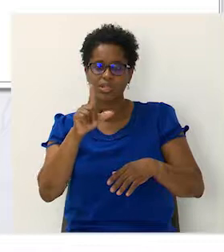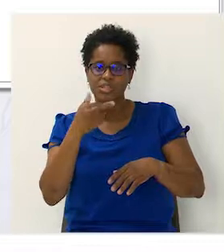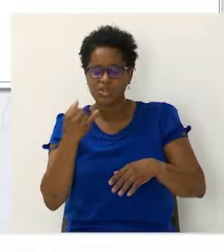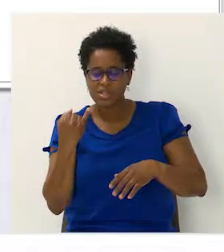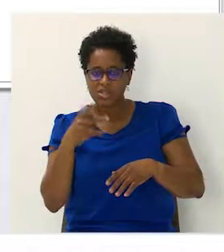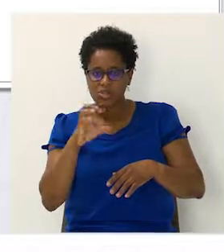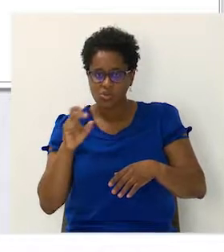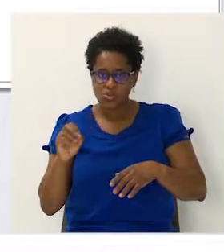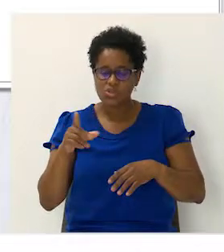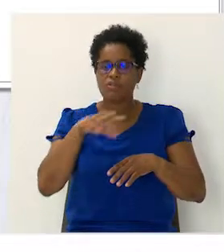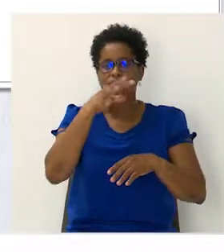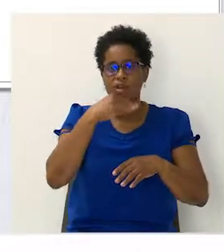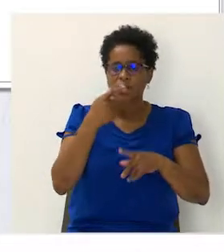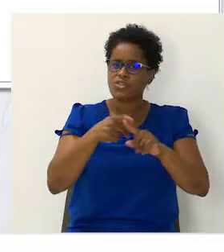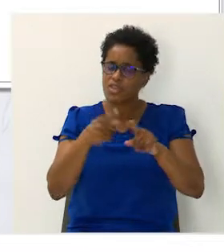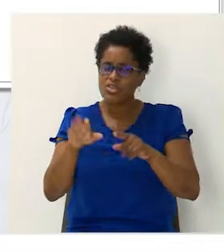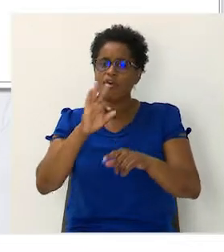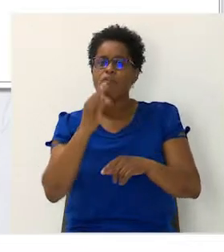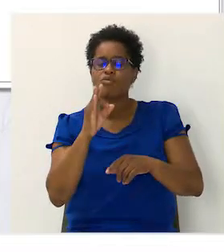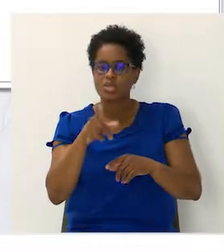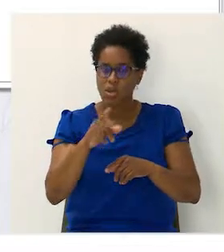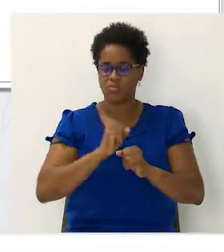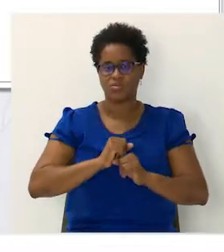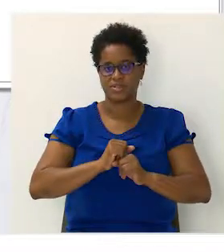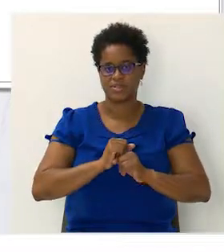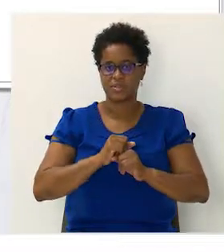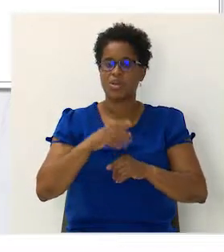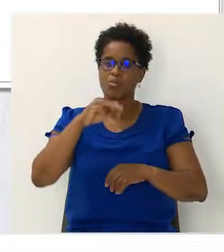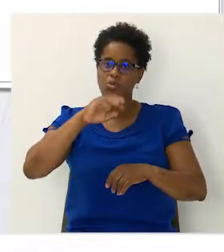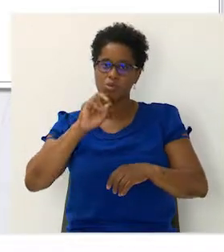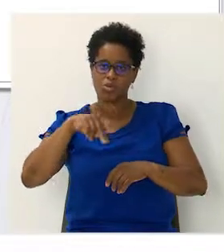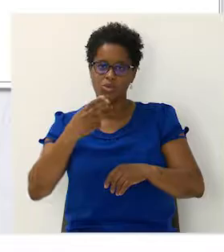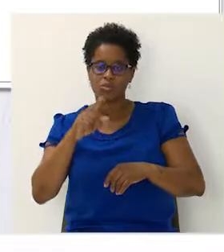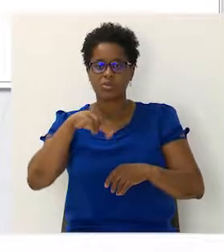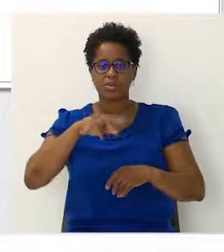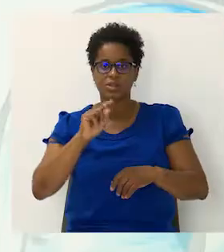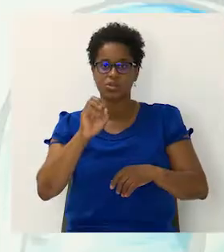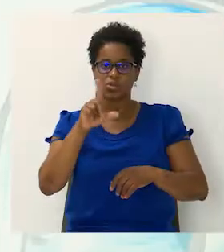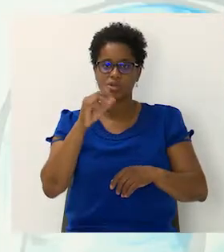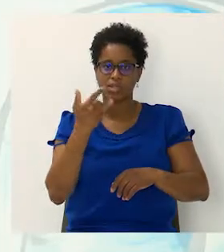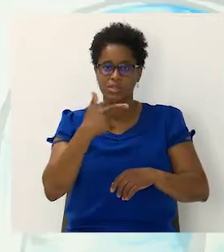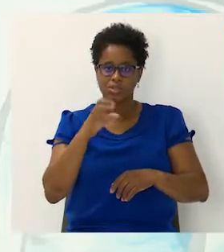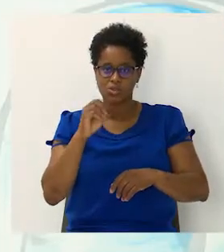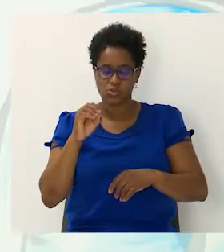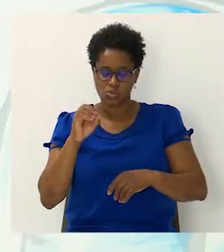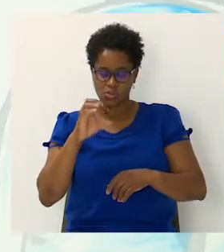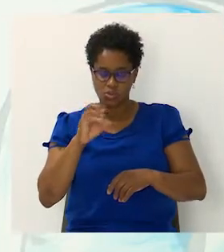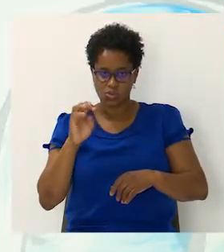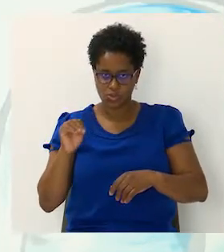referir as diversas funções dos monumentos megalíticos. Pois,